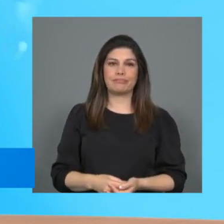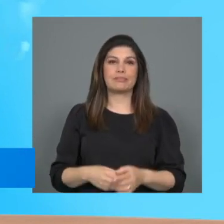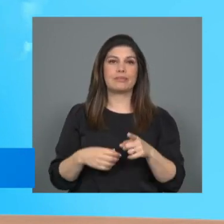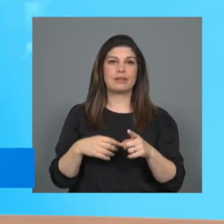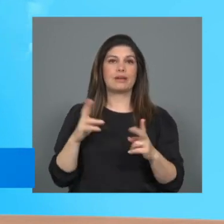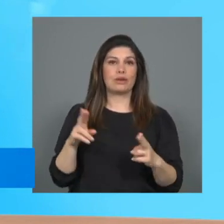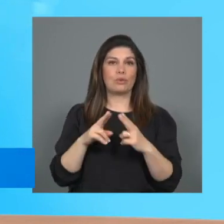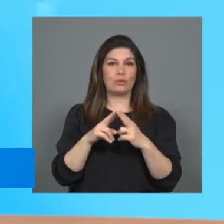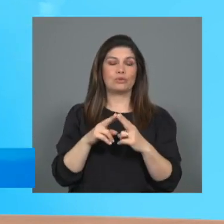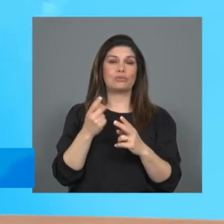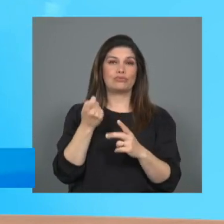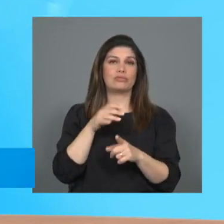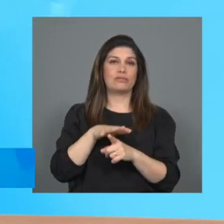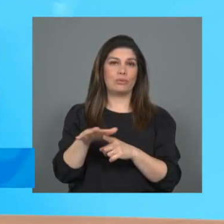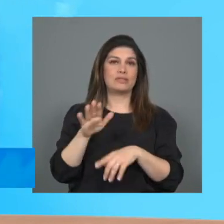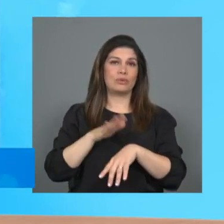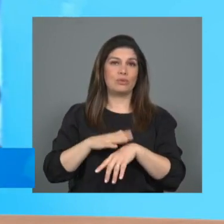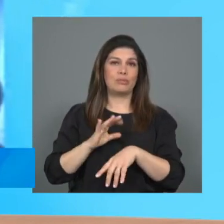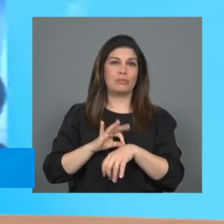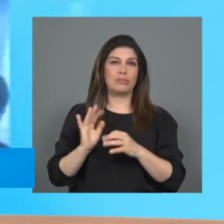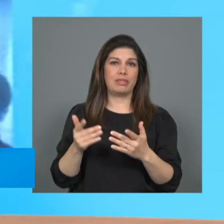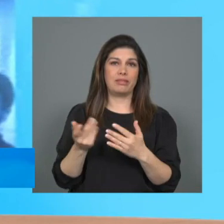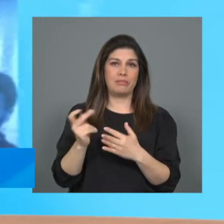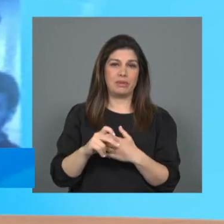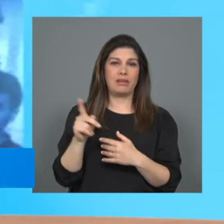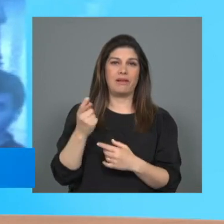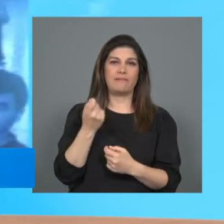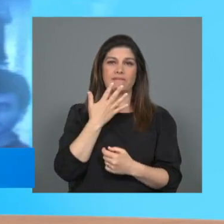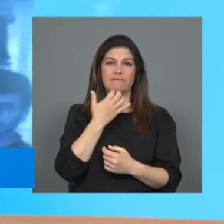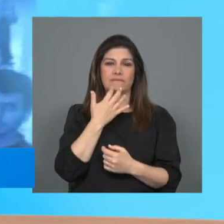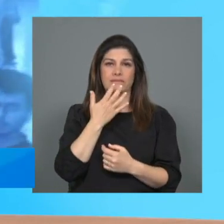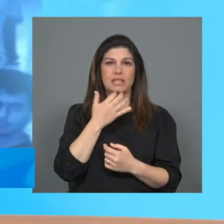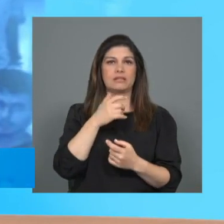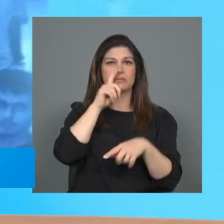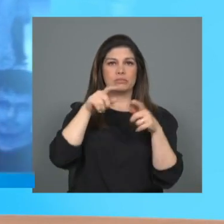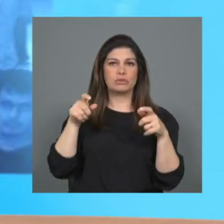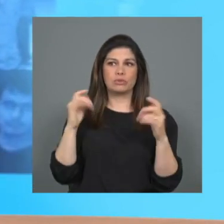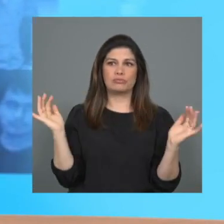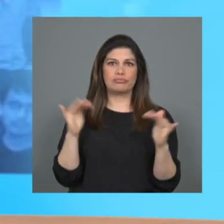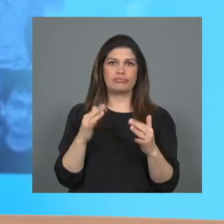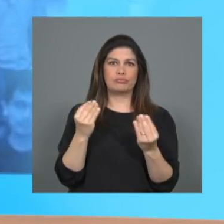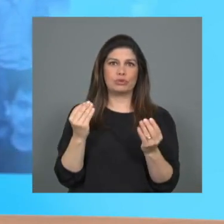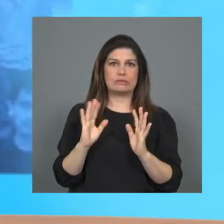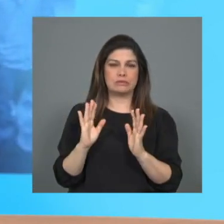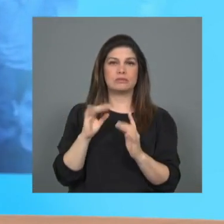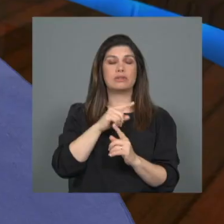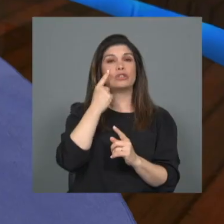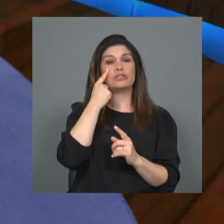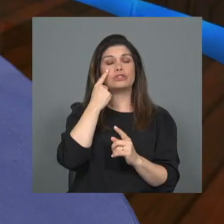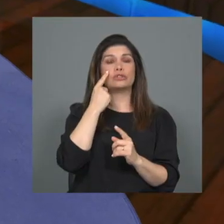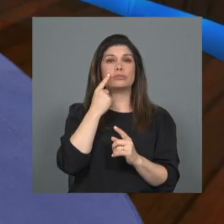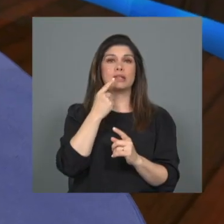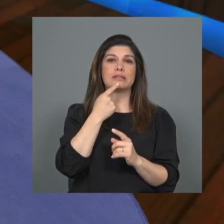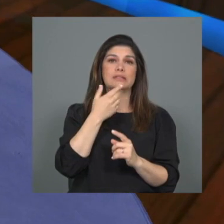pandemia. Havia algum receio de juntar muita gente e, portanto, optou-se por este formato multicêntrico. Foi uma experiência nova